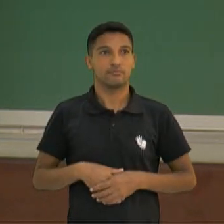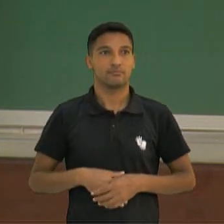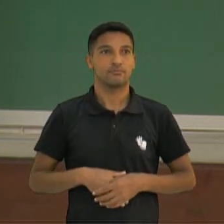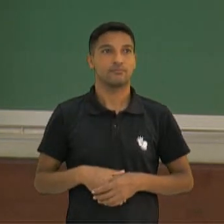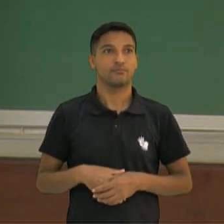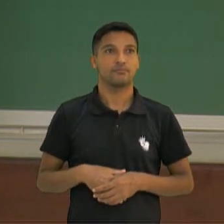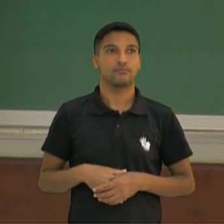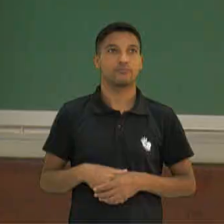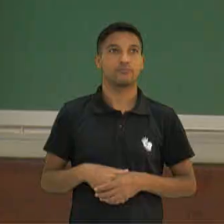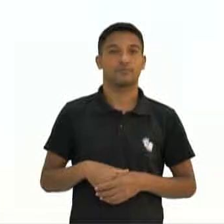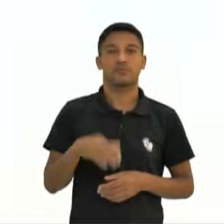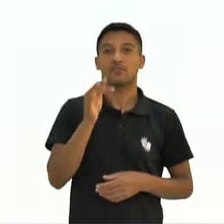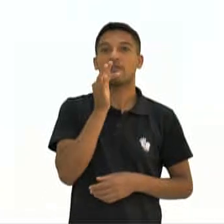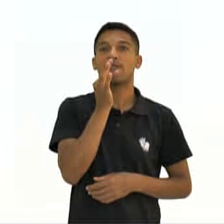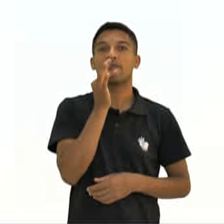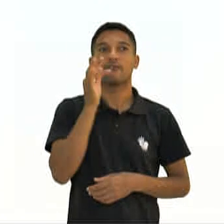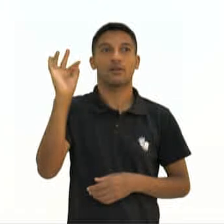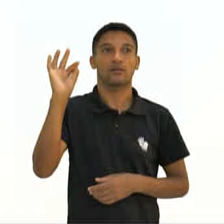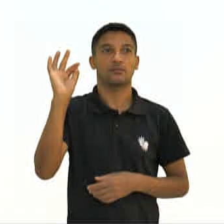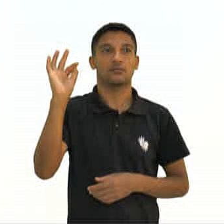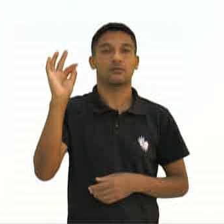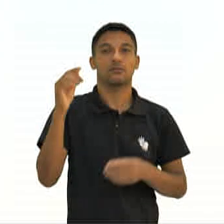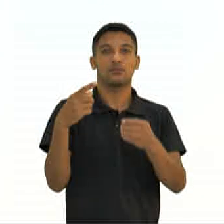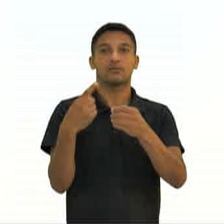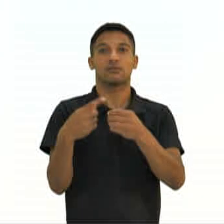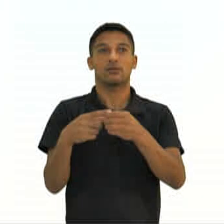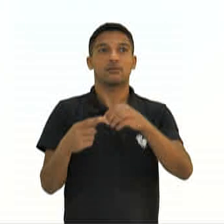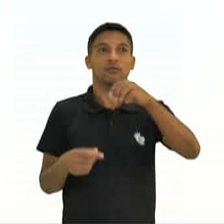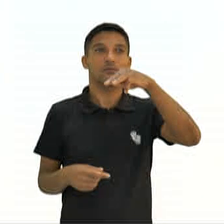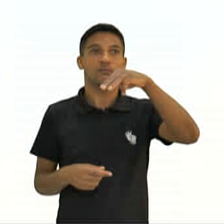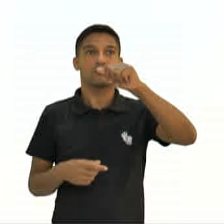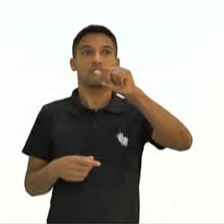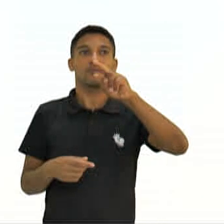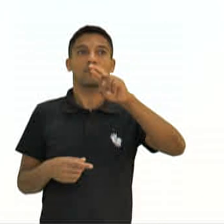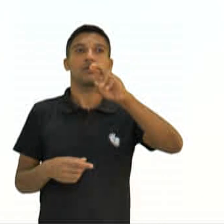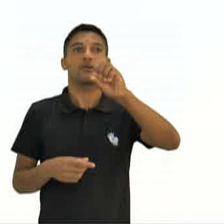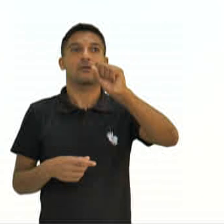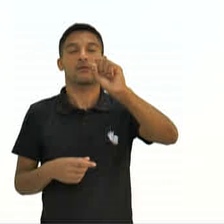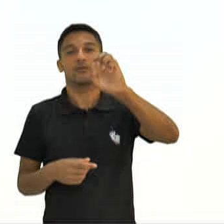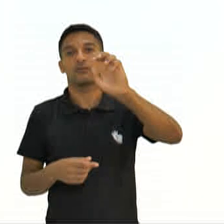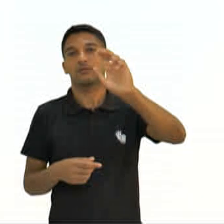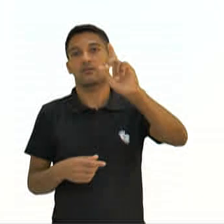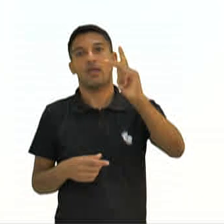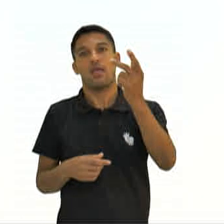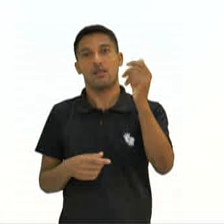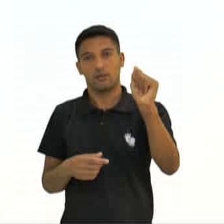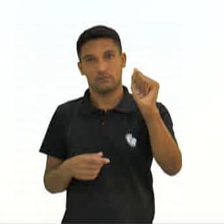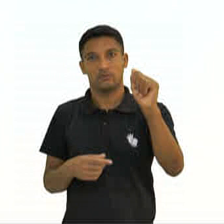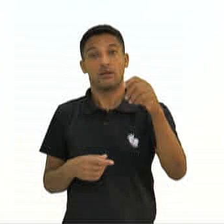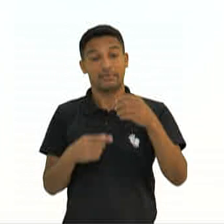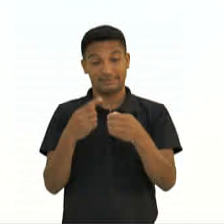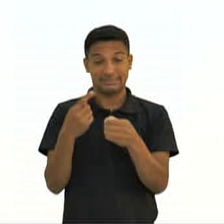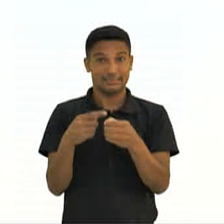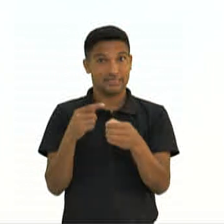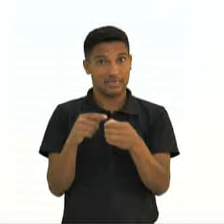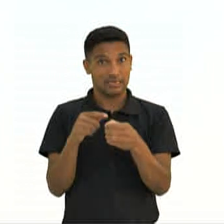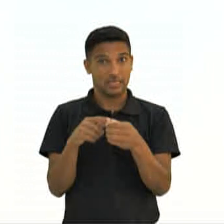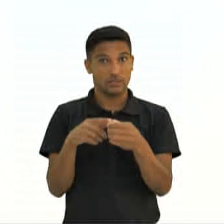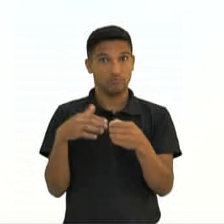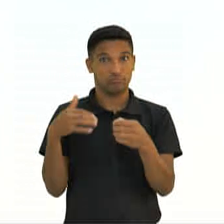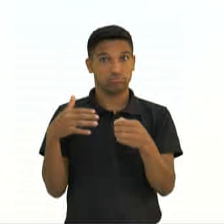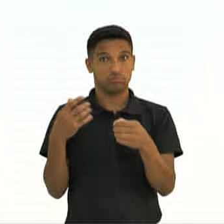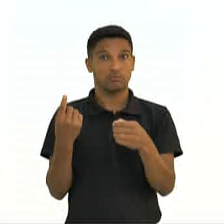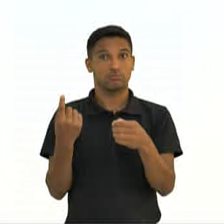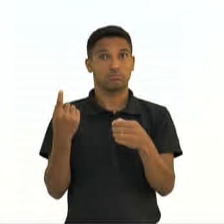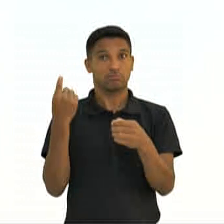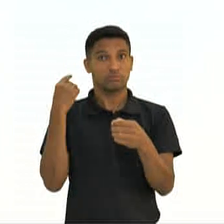Marsella, na França também, que é uma cidade historicamente, tem uma história famosa aí da década de 70, que foi a